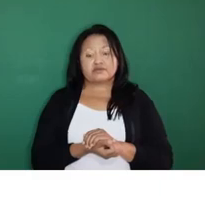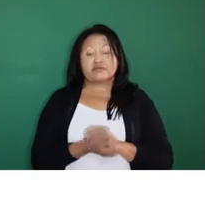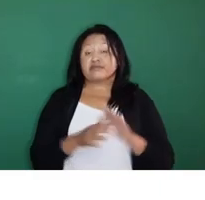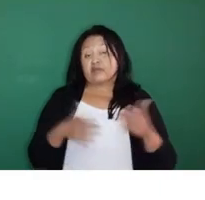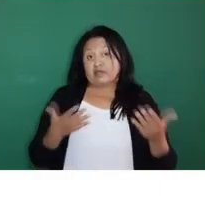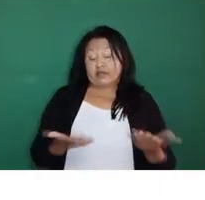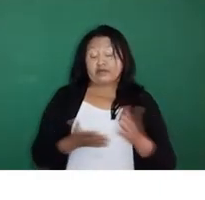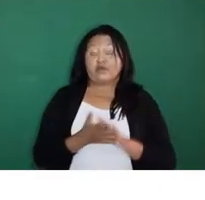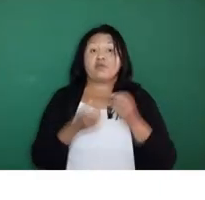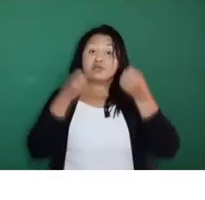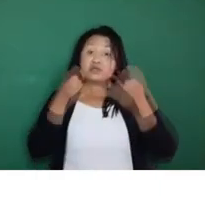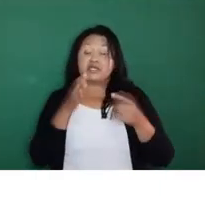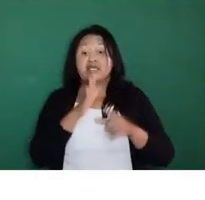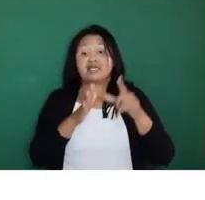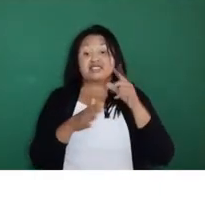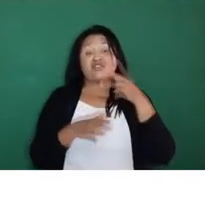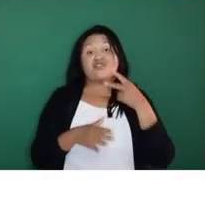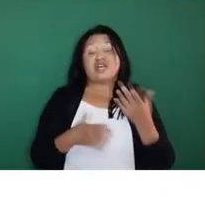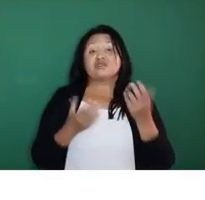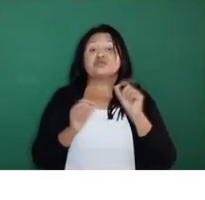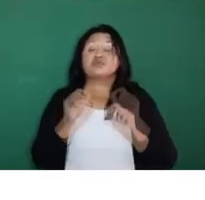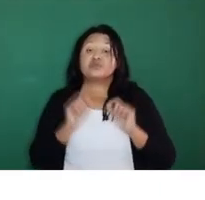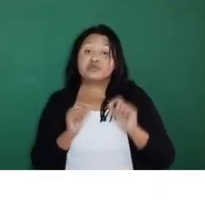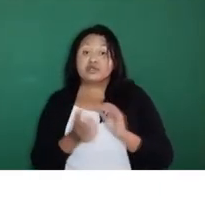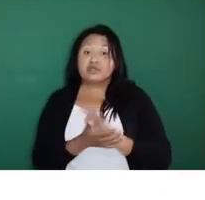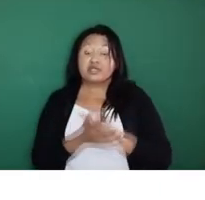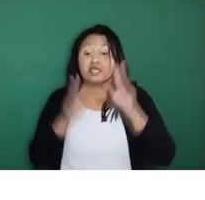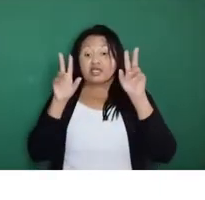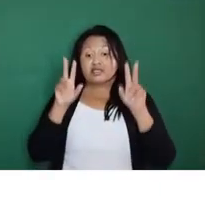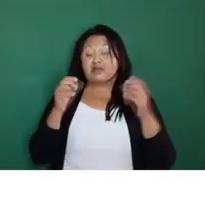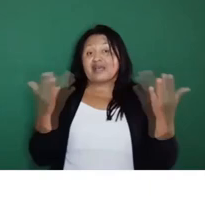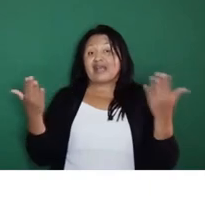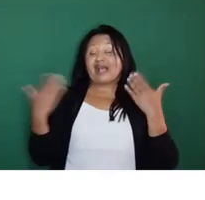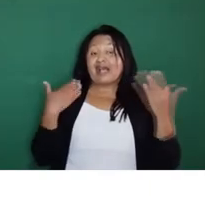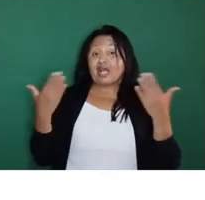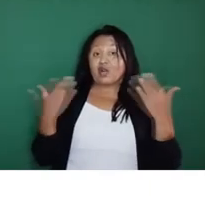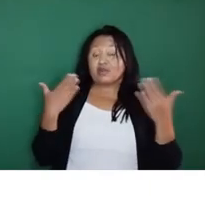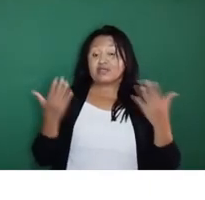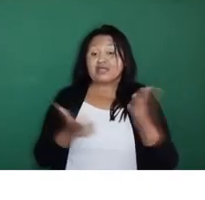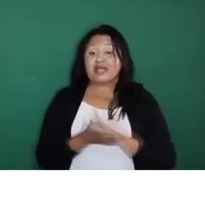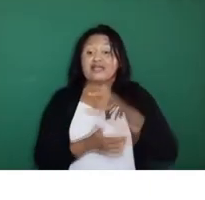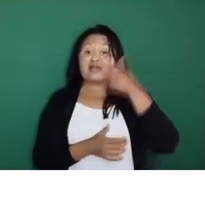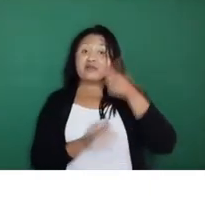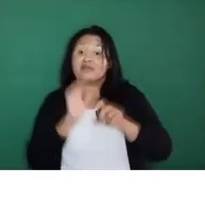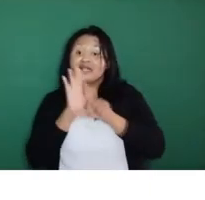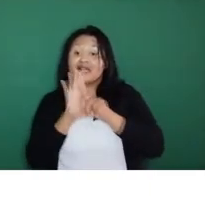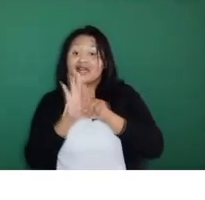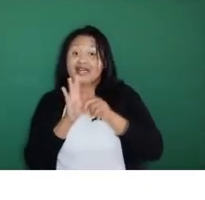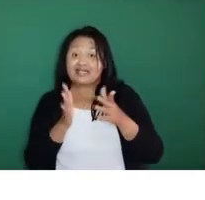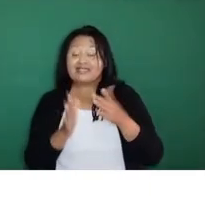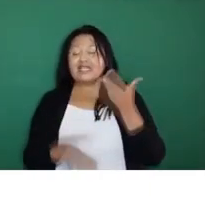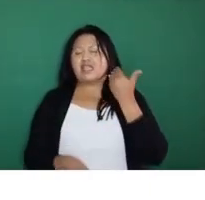bem como eu tinha falado né a gente tá falando de um assunto de calorimetria e primeira lei do termodinâmica